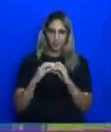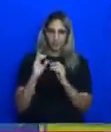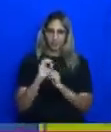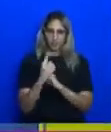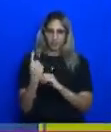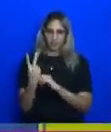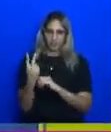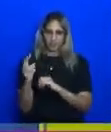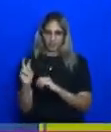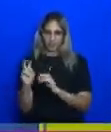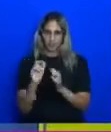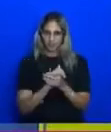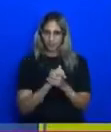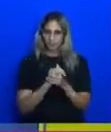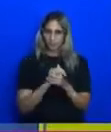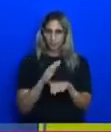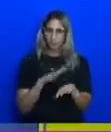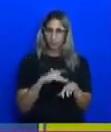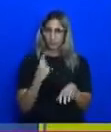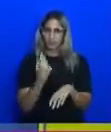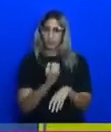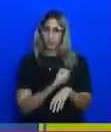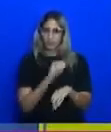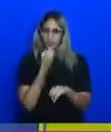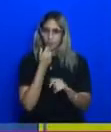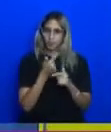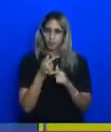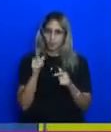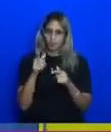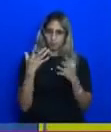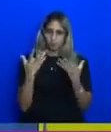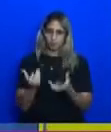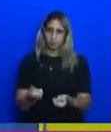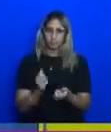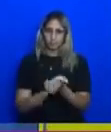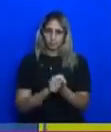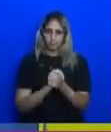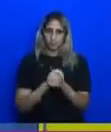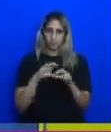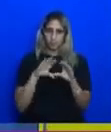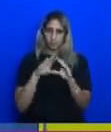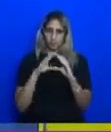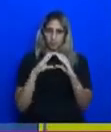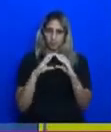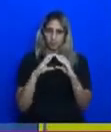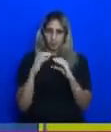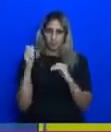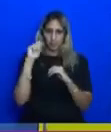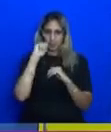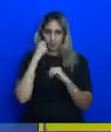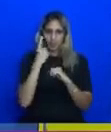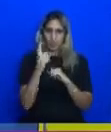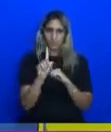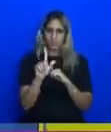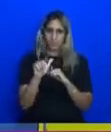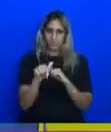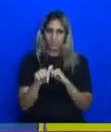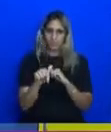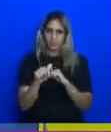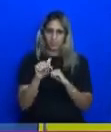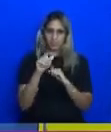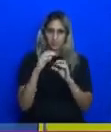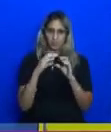25. Vamos chamar o primeiro número. Boa sorte para você que apostou. Bola preta 17. Preta